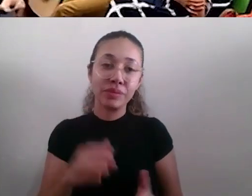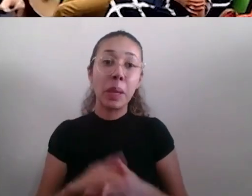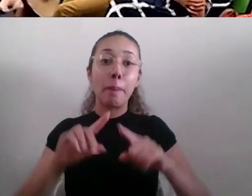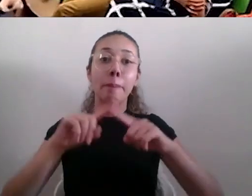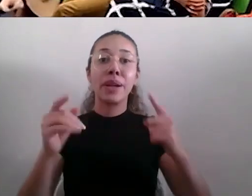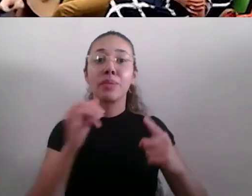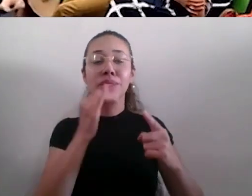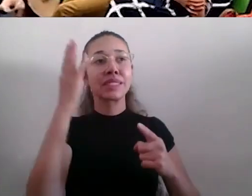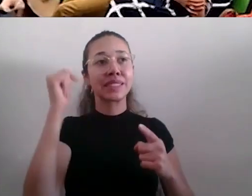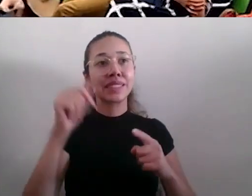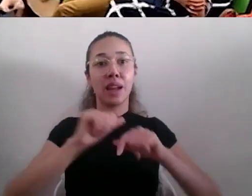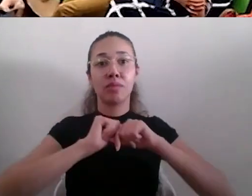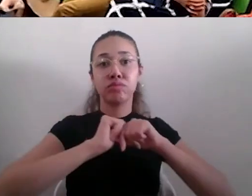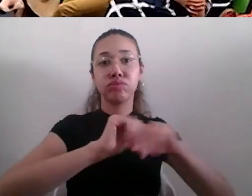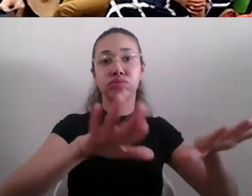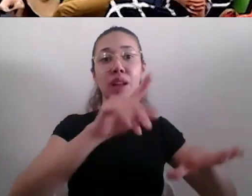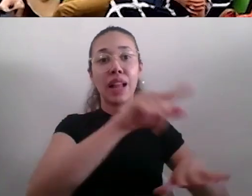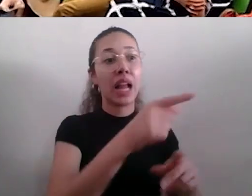Não tem...